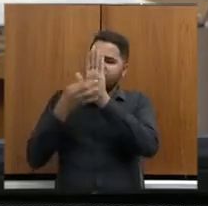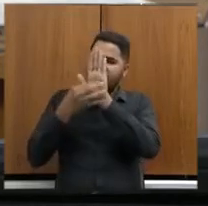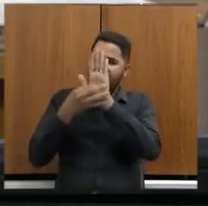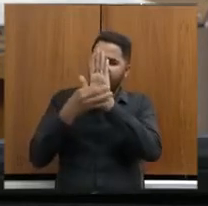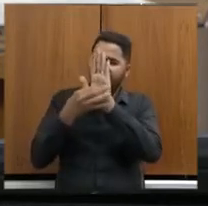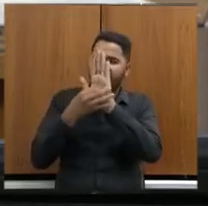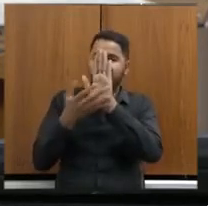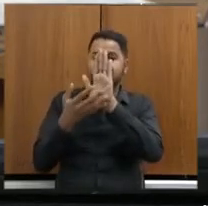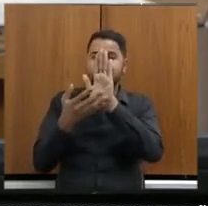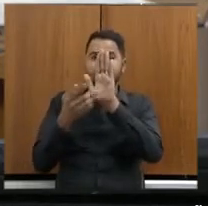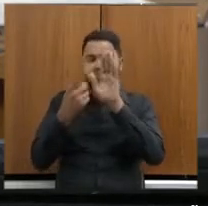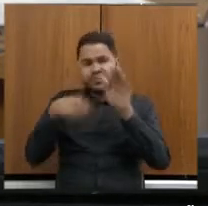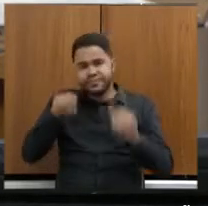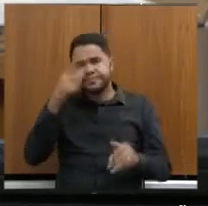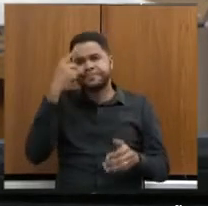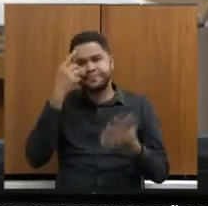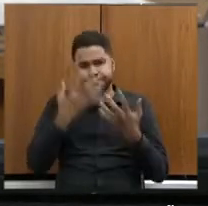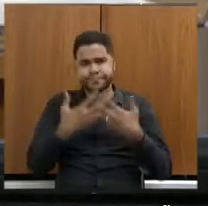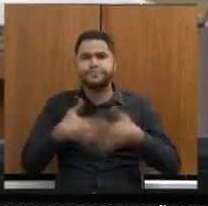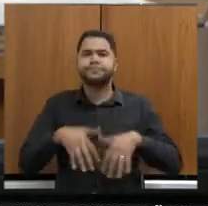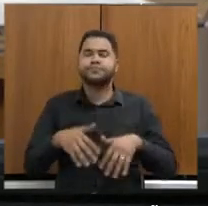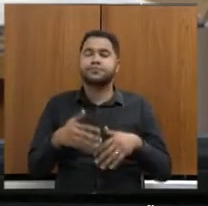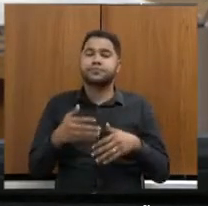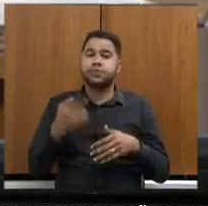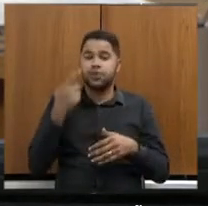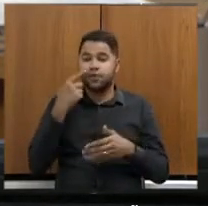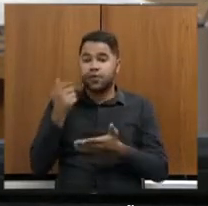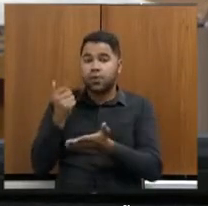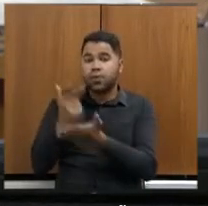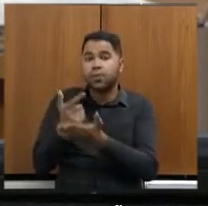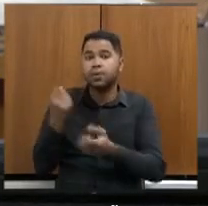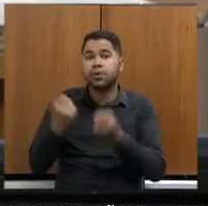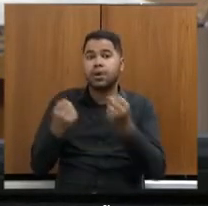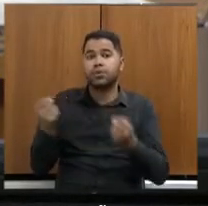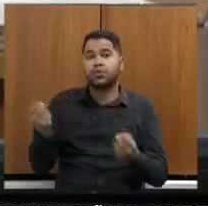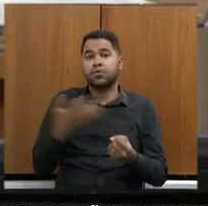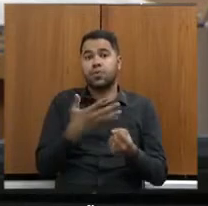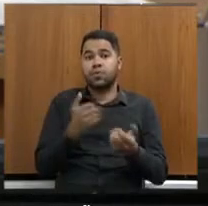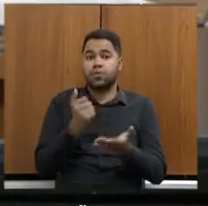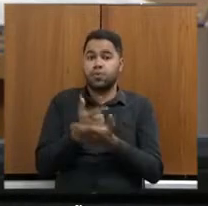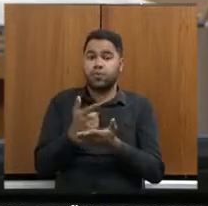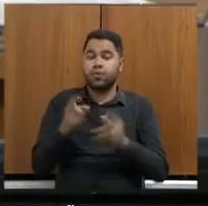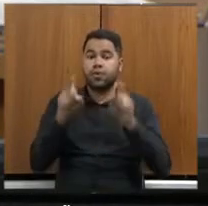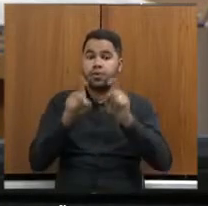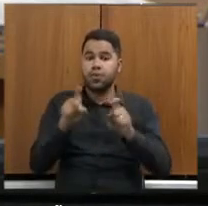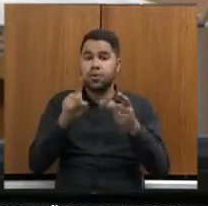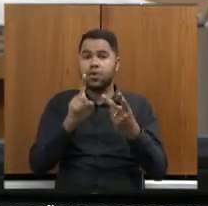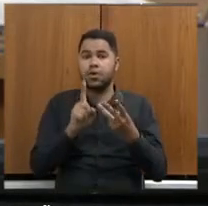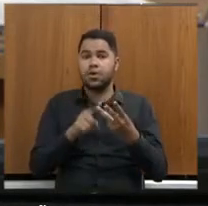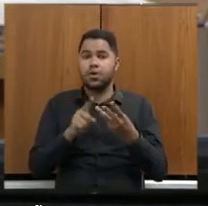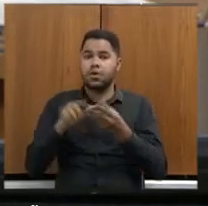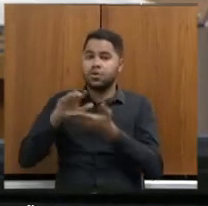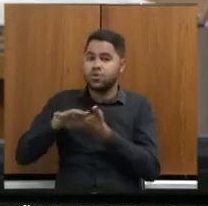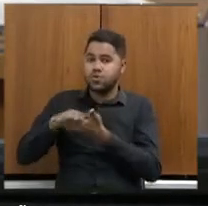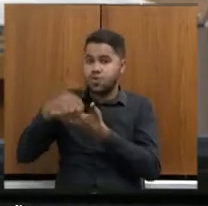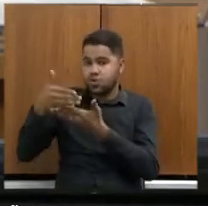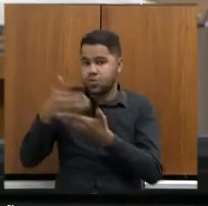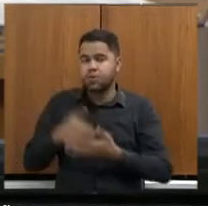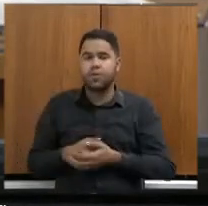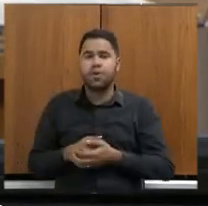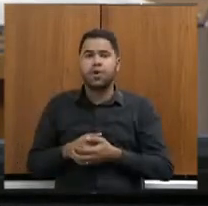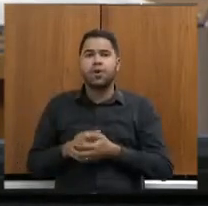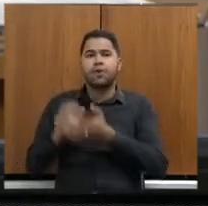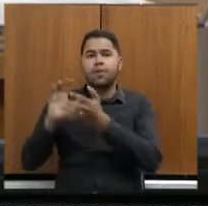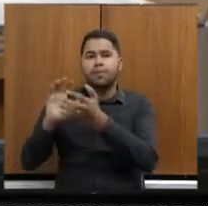Então a gente tem pensado nisso nós estamos comprando veículos novos com pano computadores notebooks e nós